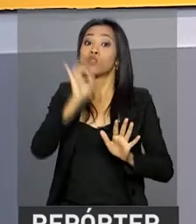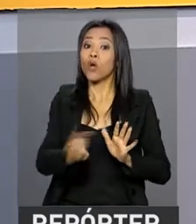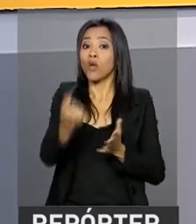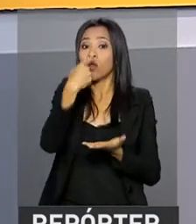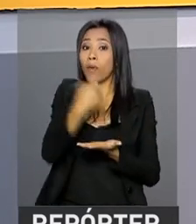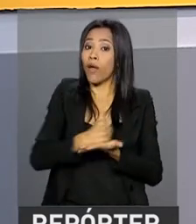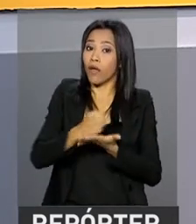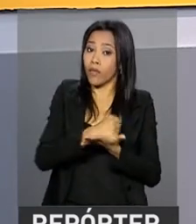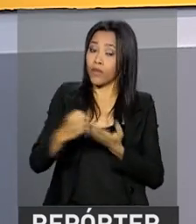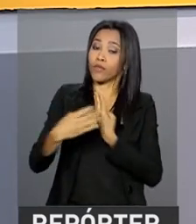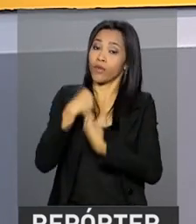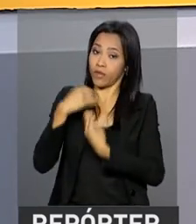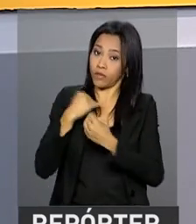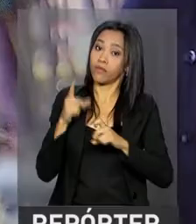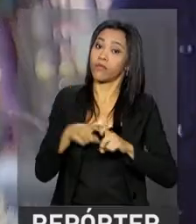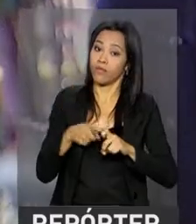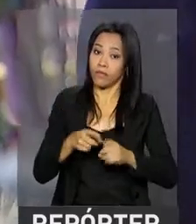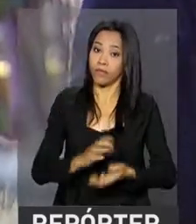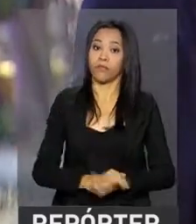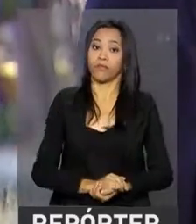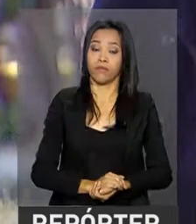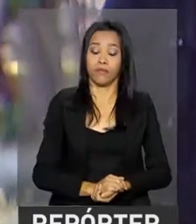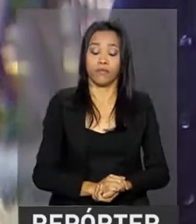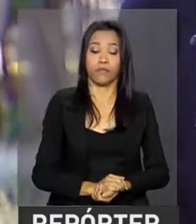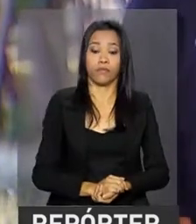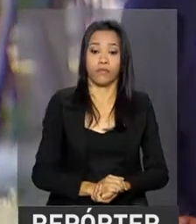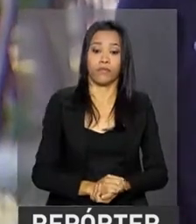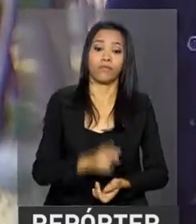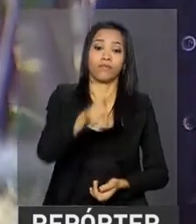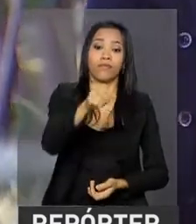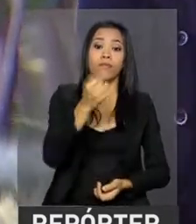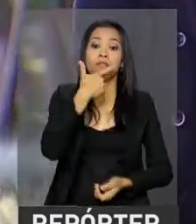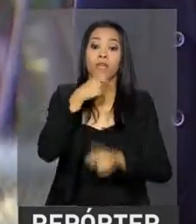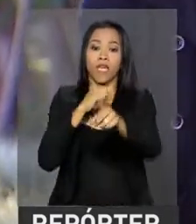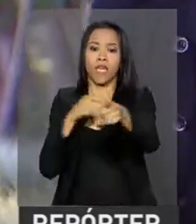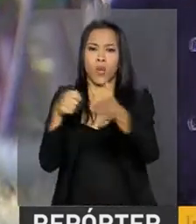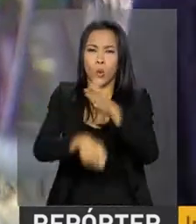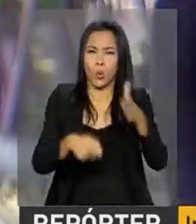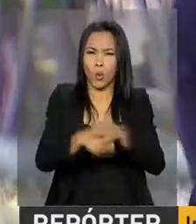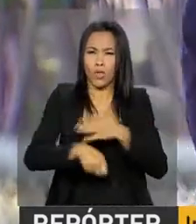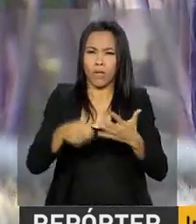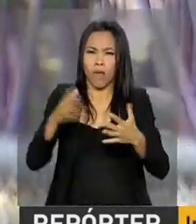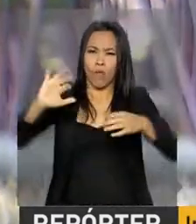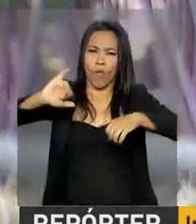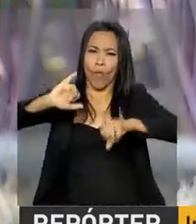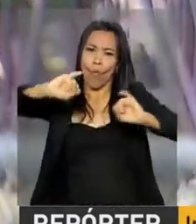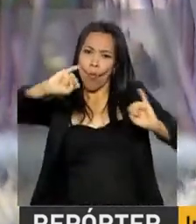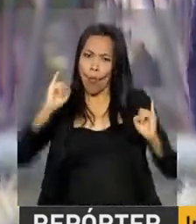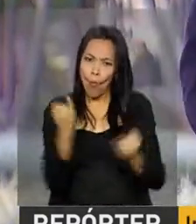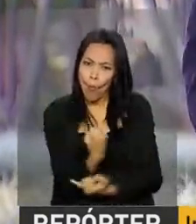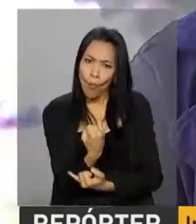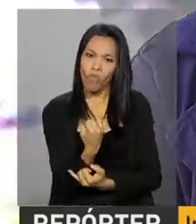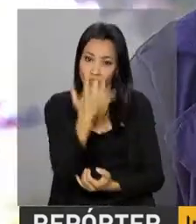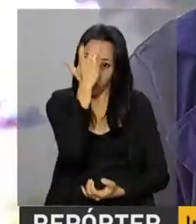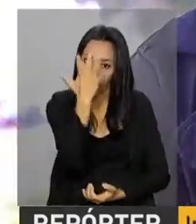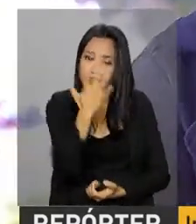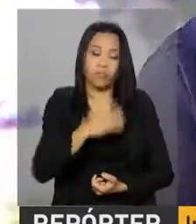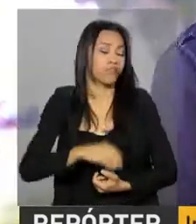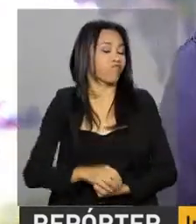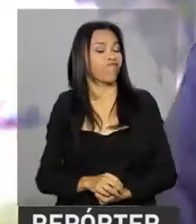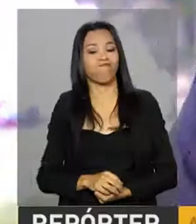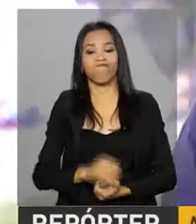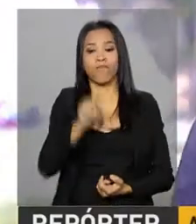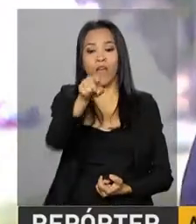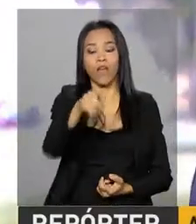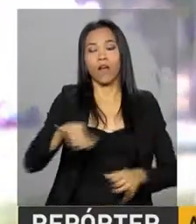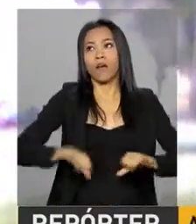com acompanhamento médico. Quem luta para perder peso sabe que não é uma tarefa fácil. Thaís sofreu